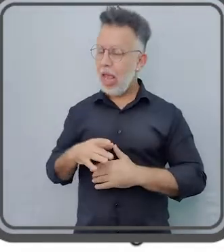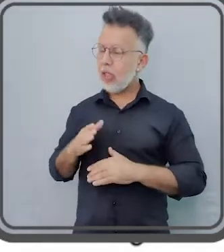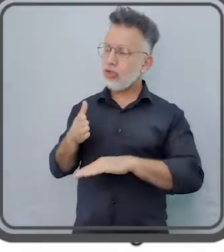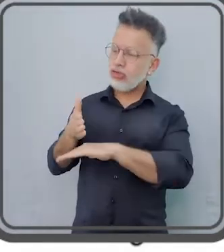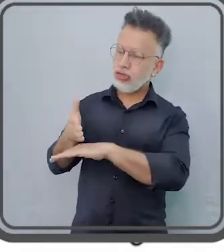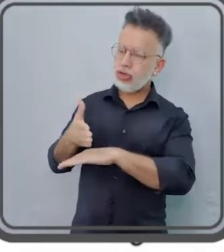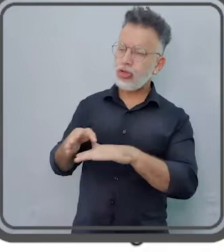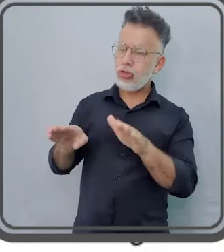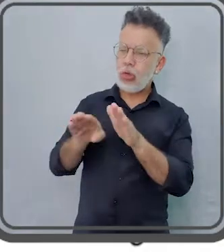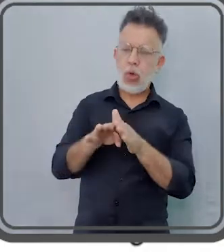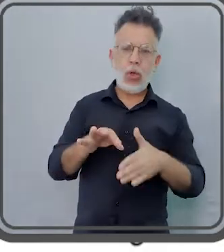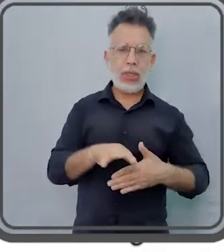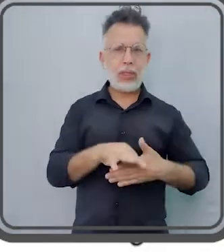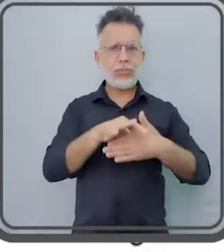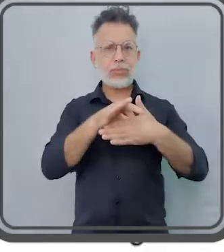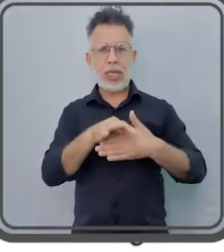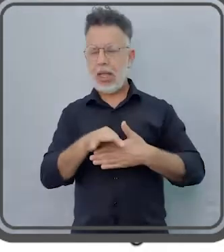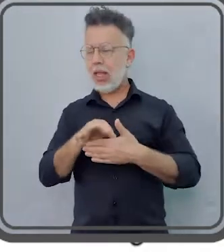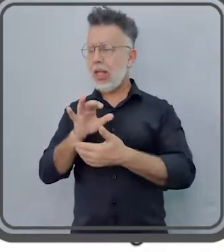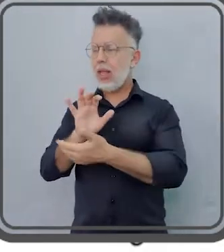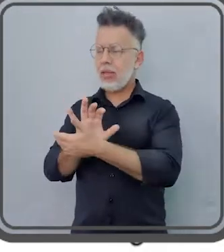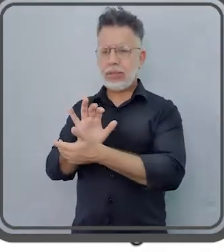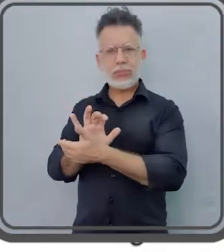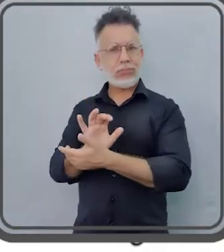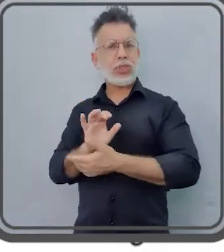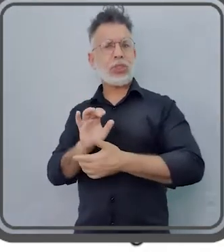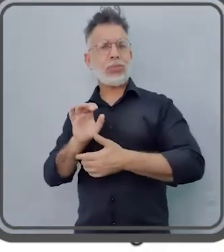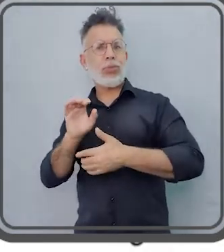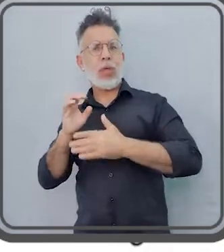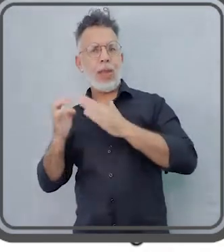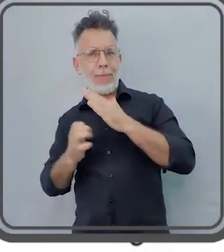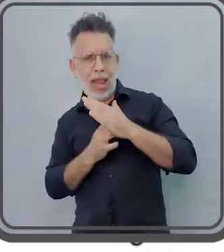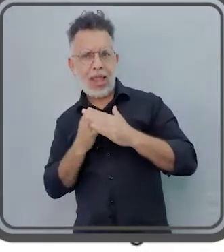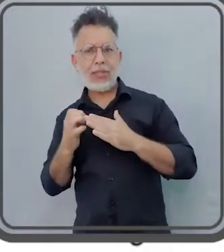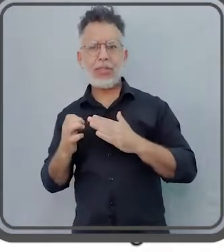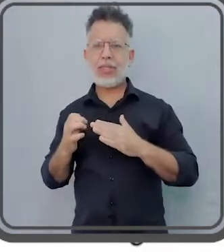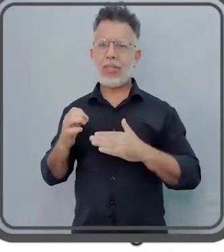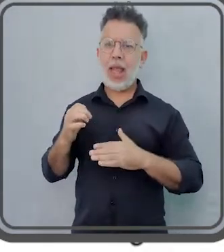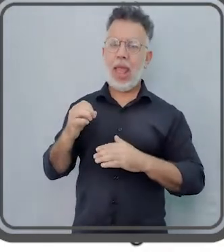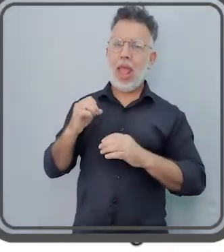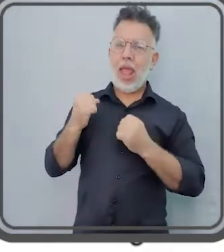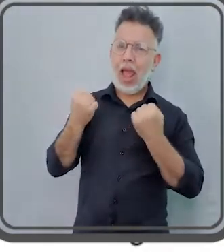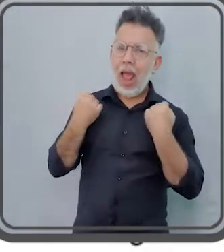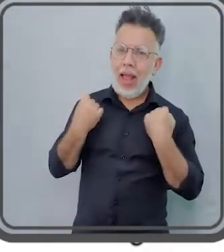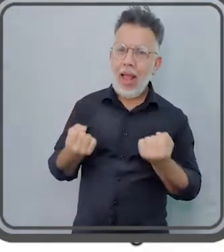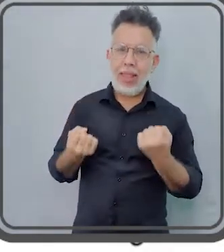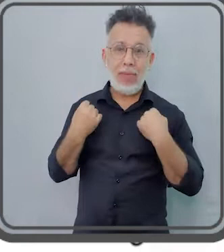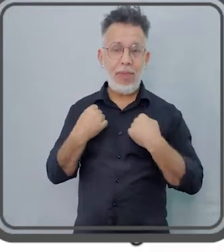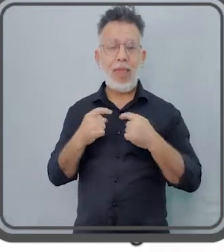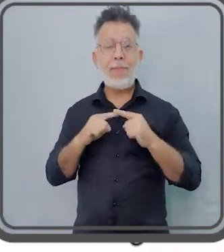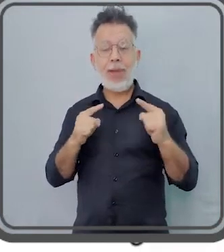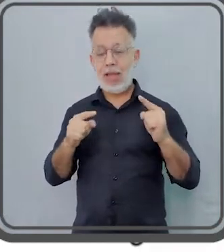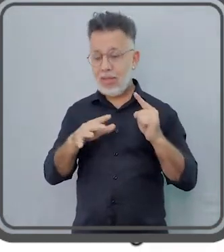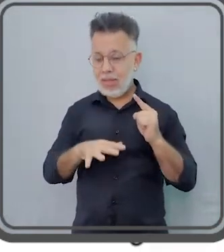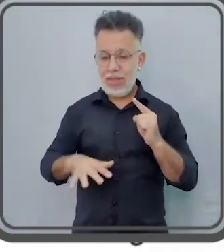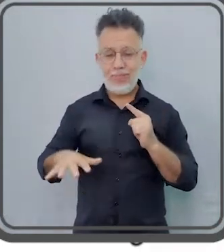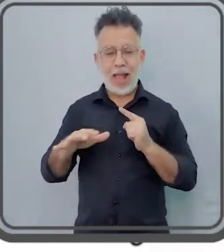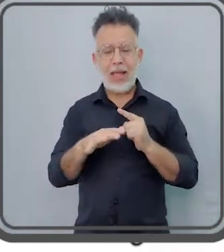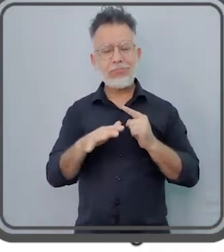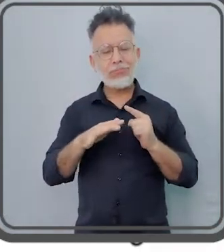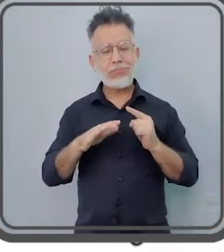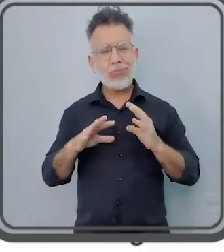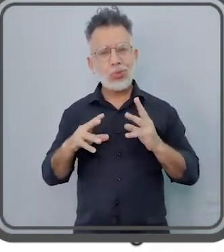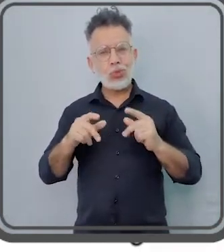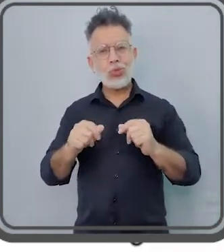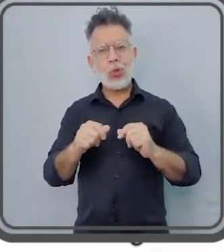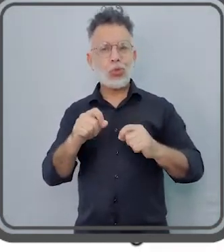liderança, na academia, nas grandes empresas, né? Enfim, presidência e tal, mas esse espaço, o território da sexualidade,